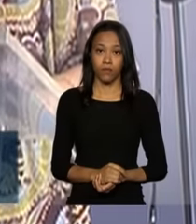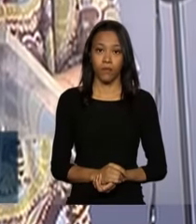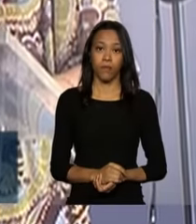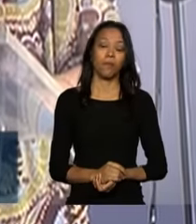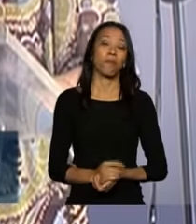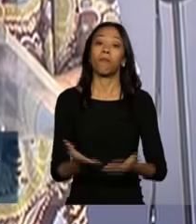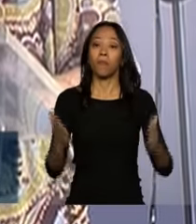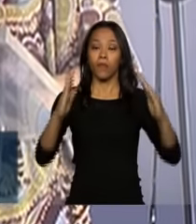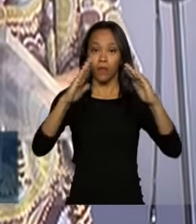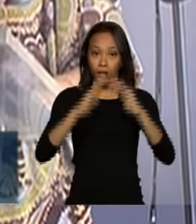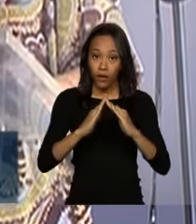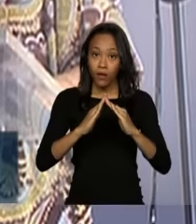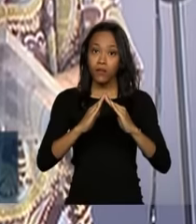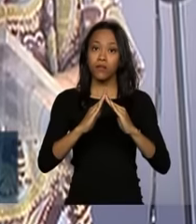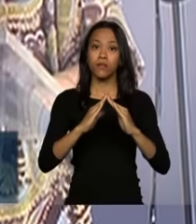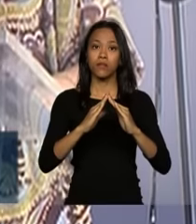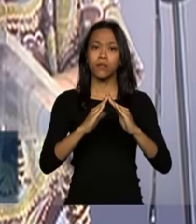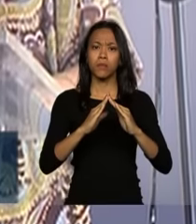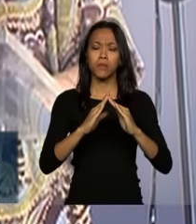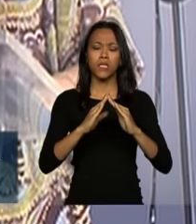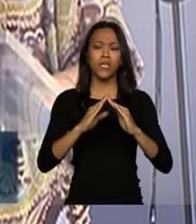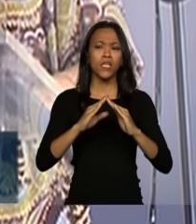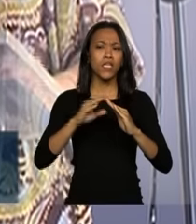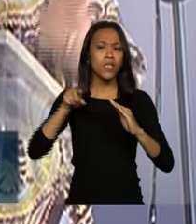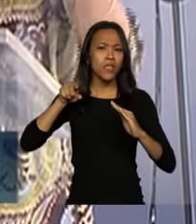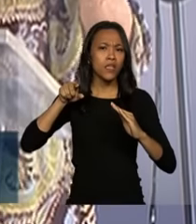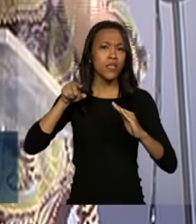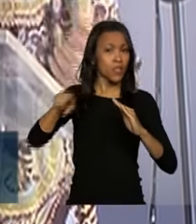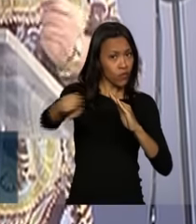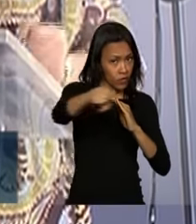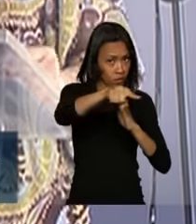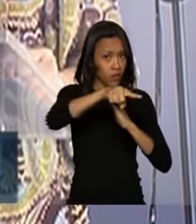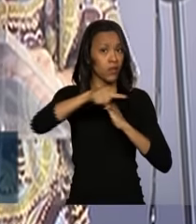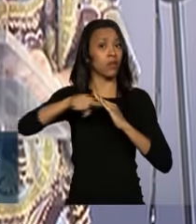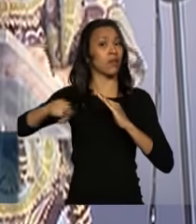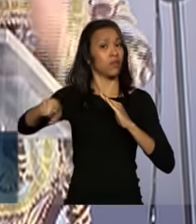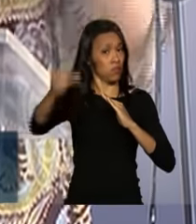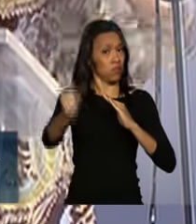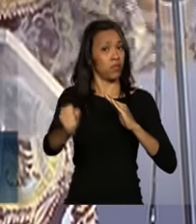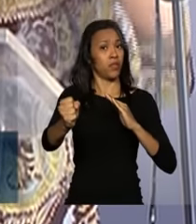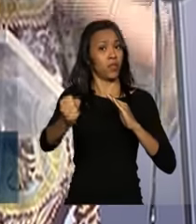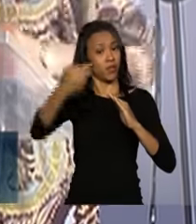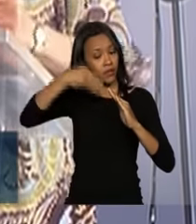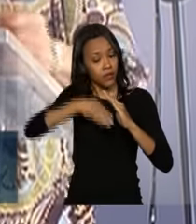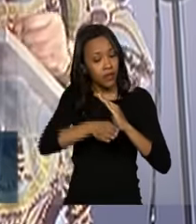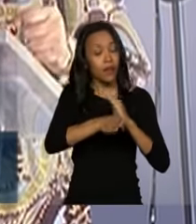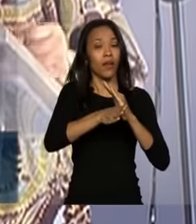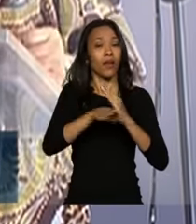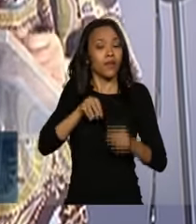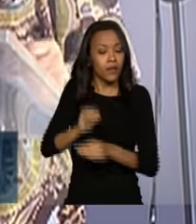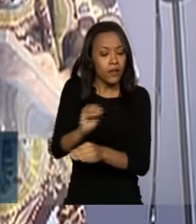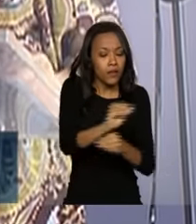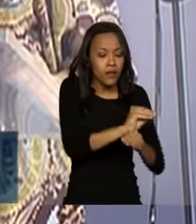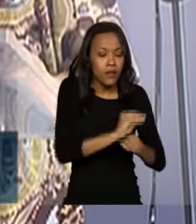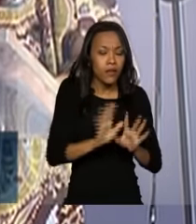na casa que vocês vão poder criar suas